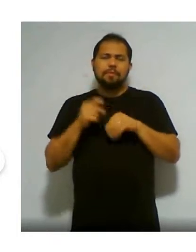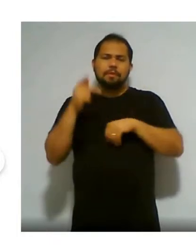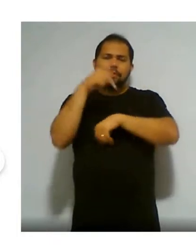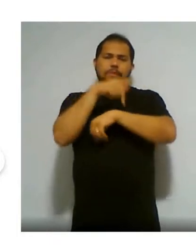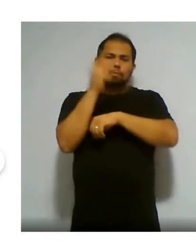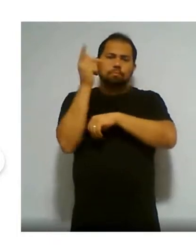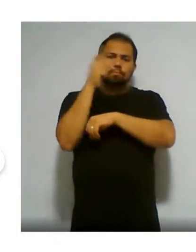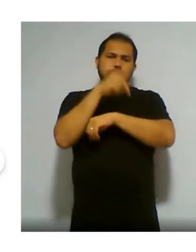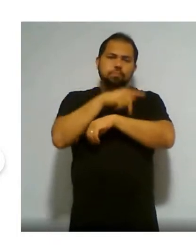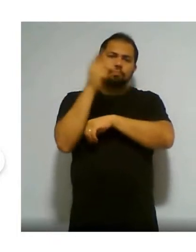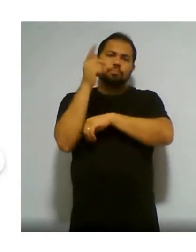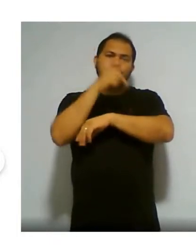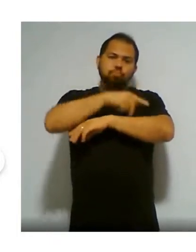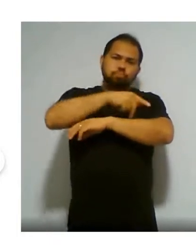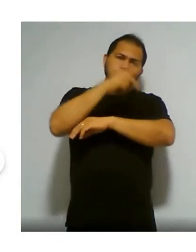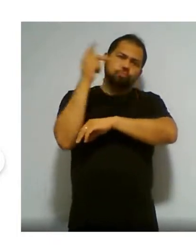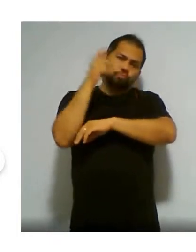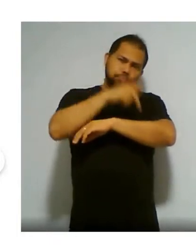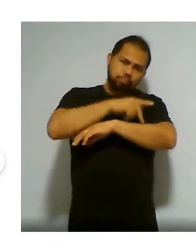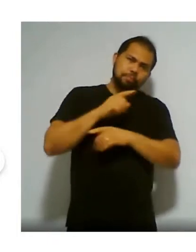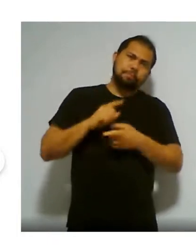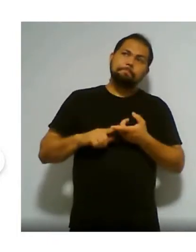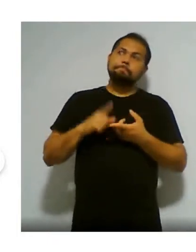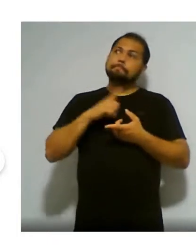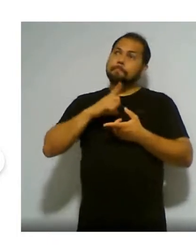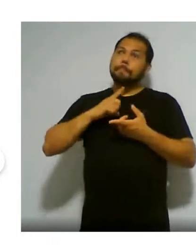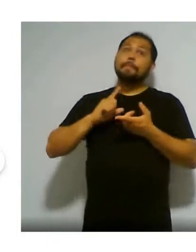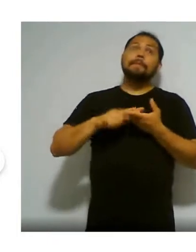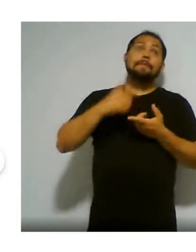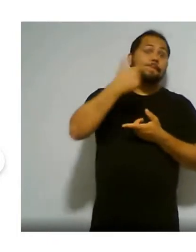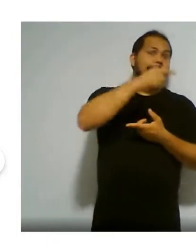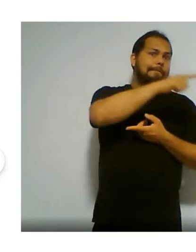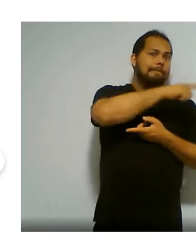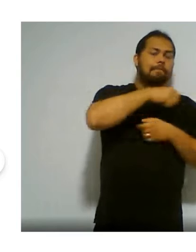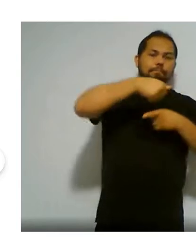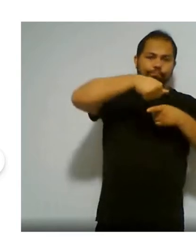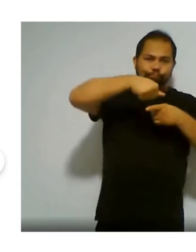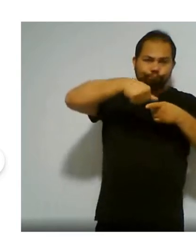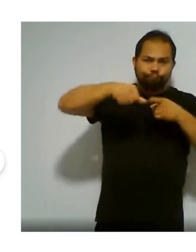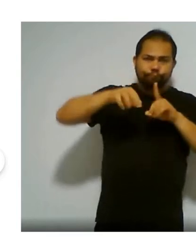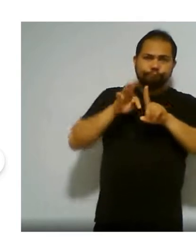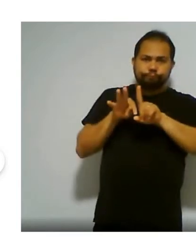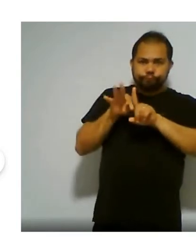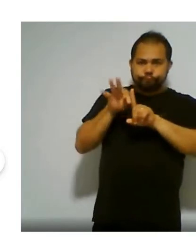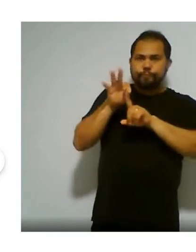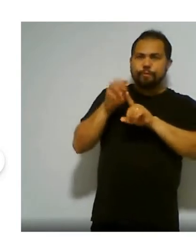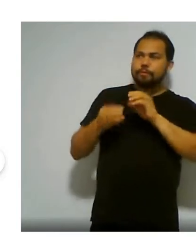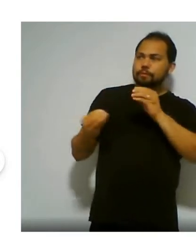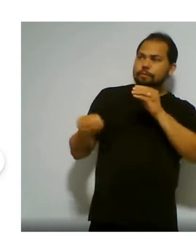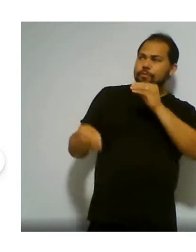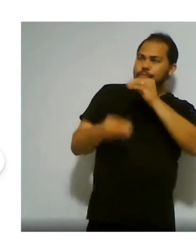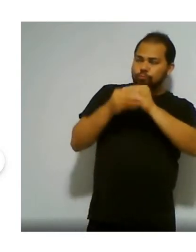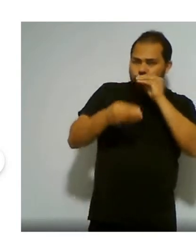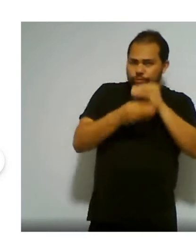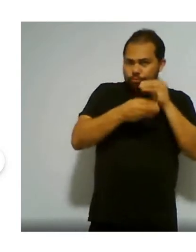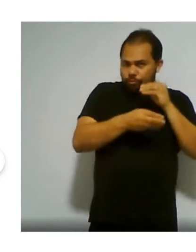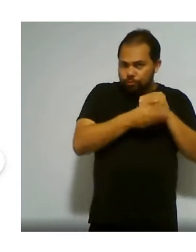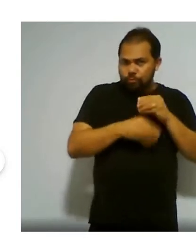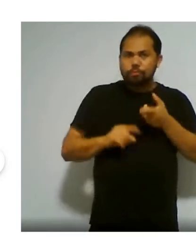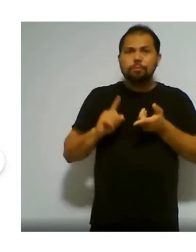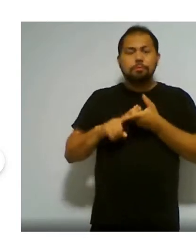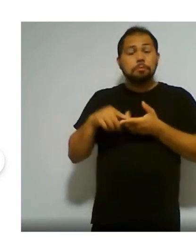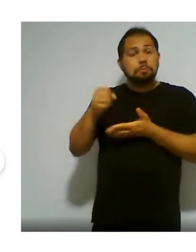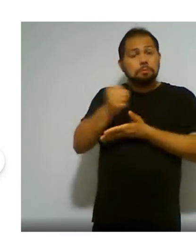E aí você vai ter algumas pastas térmicas que tem alguns aditivos, né? Então pode ter alguns aditivos baseados